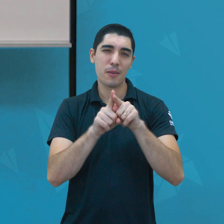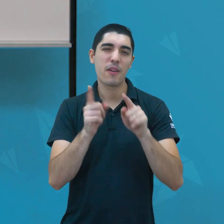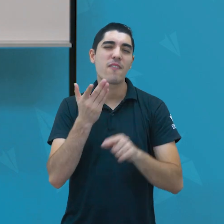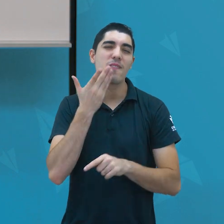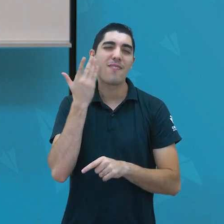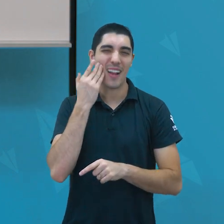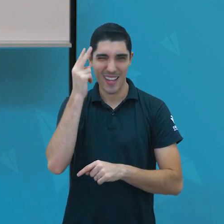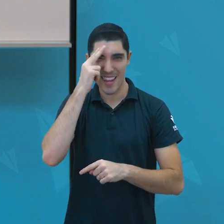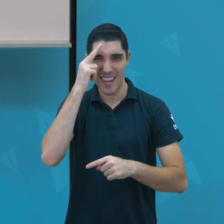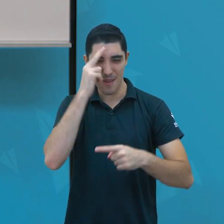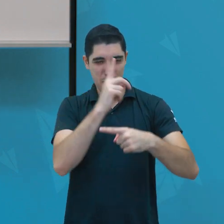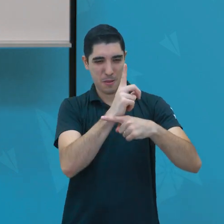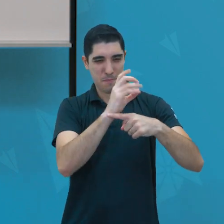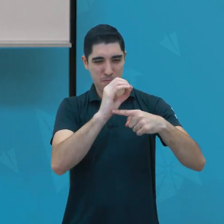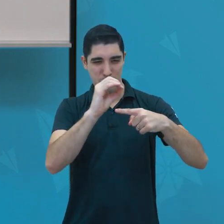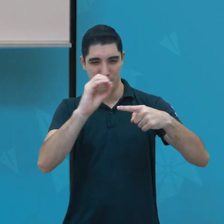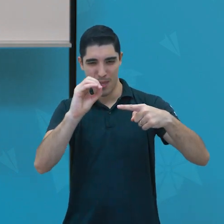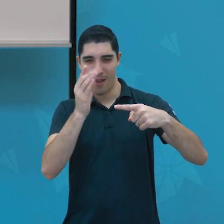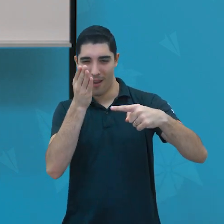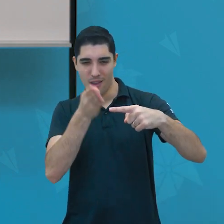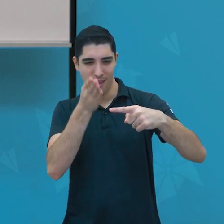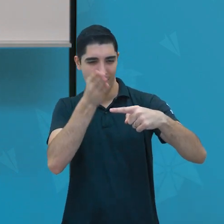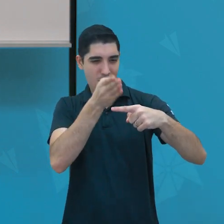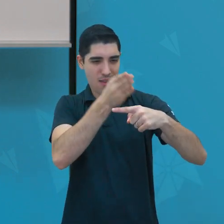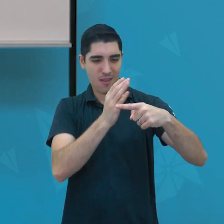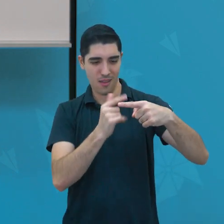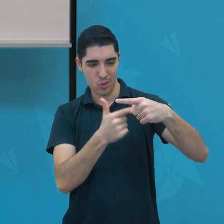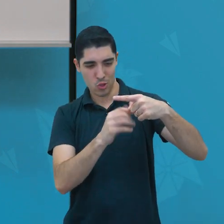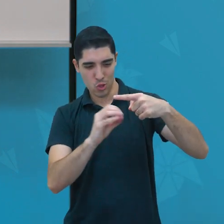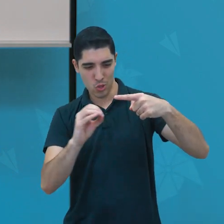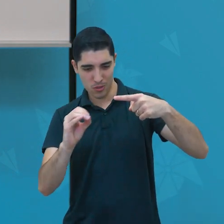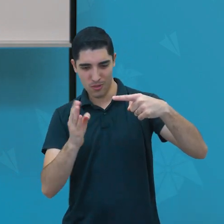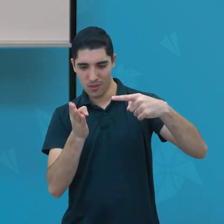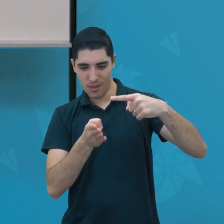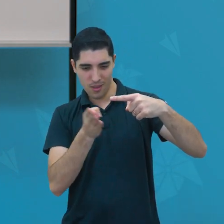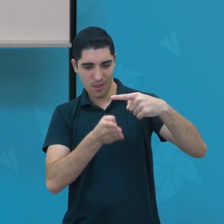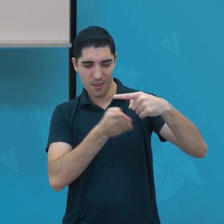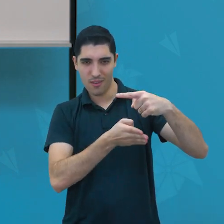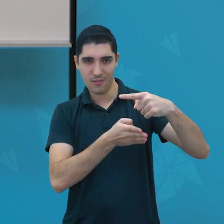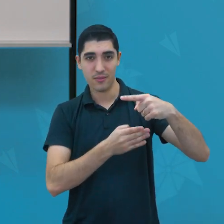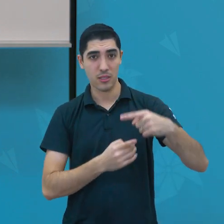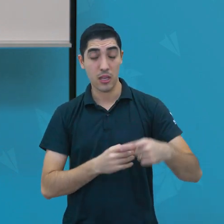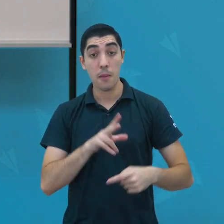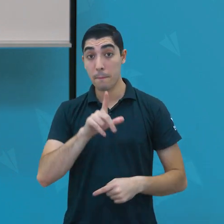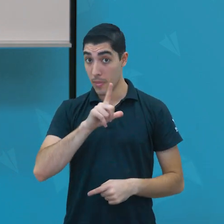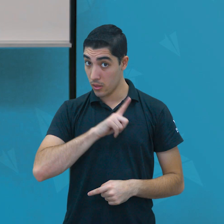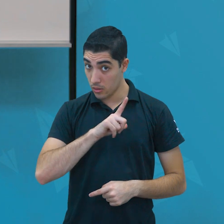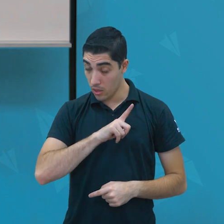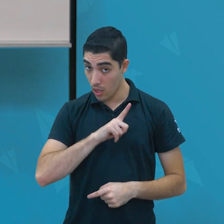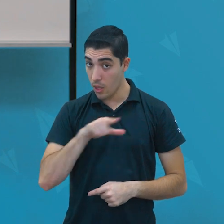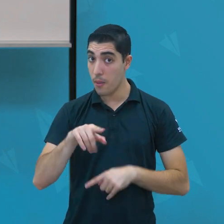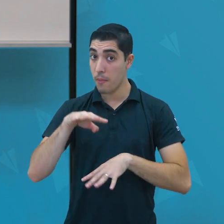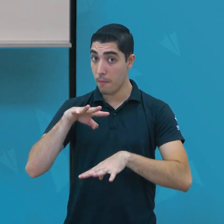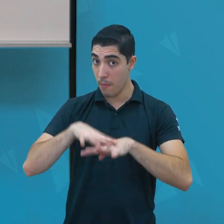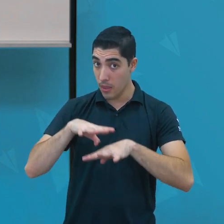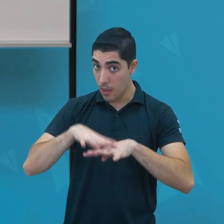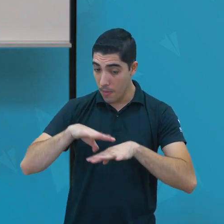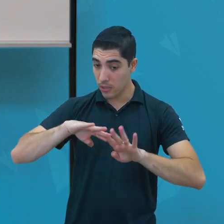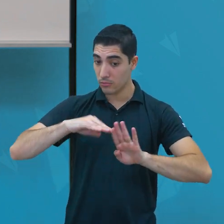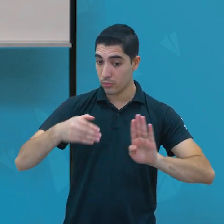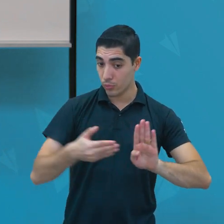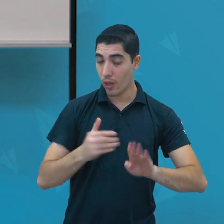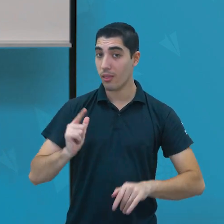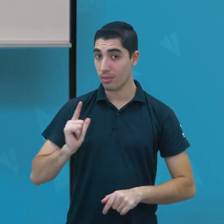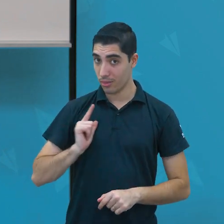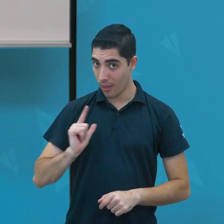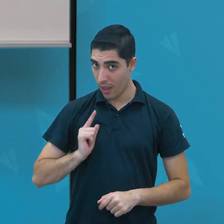também de você cortar o zero, né? Cortar os zeros. A gente acaba decorando assim, mas saiba que tem uma matemática mais